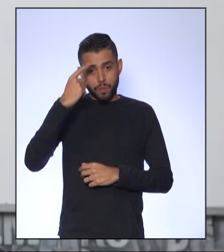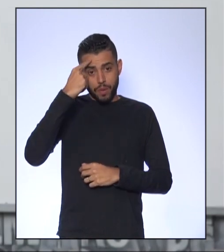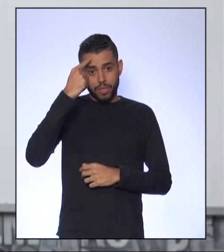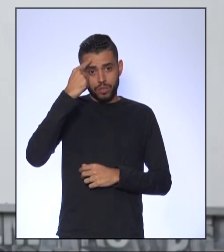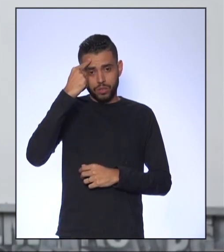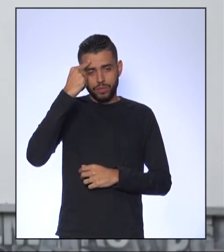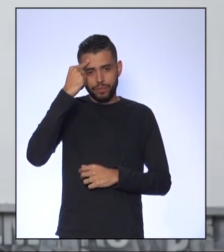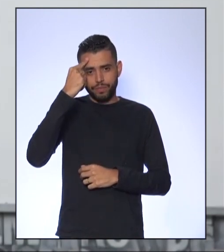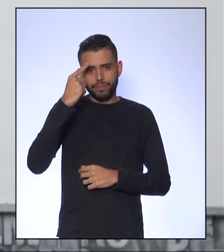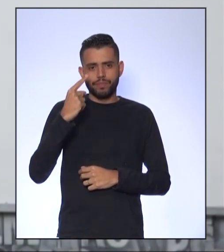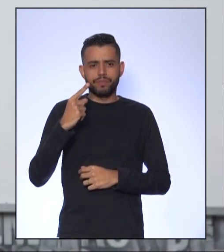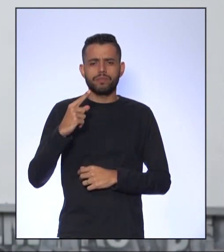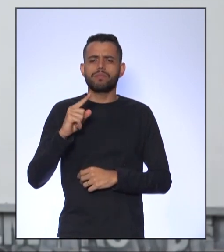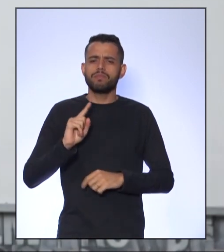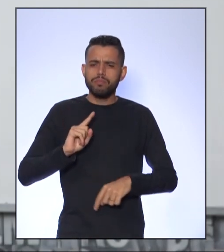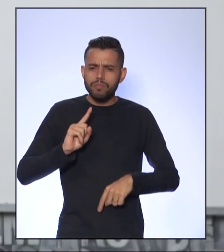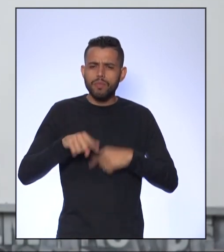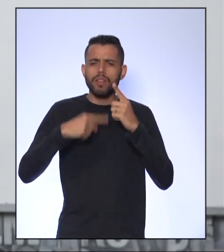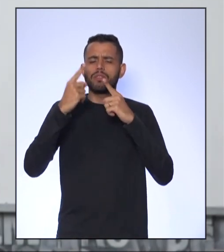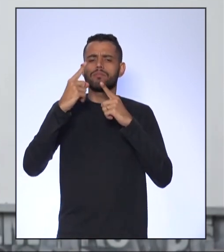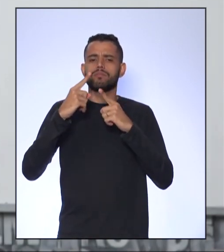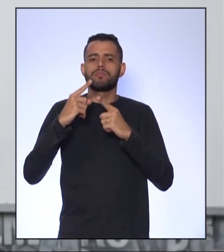em renascimento